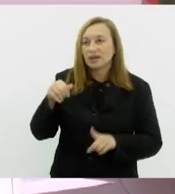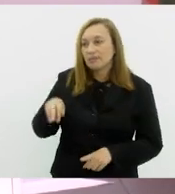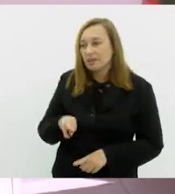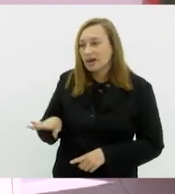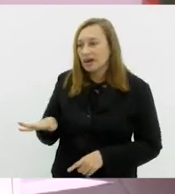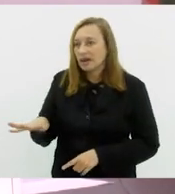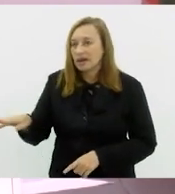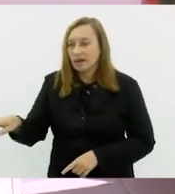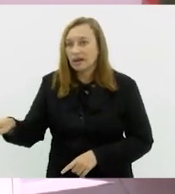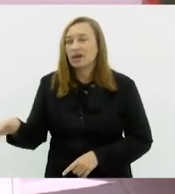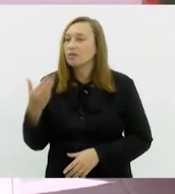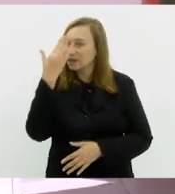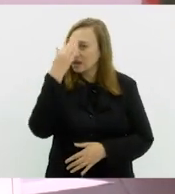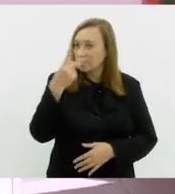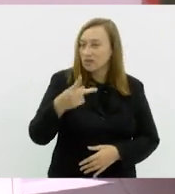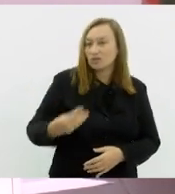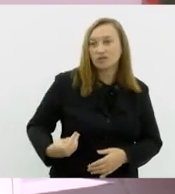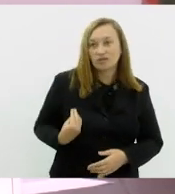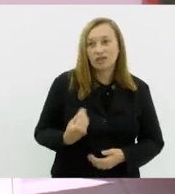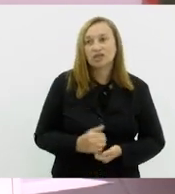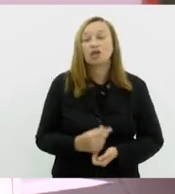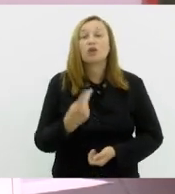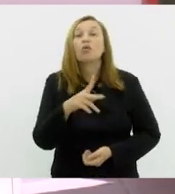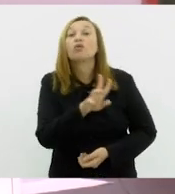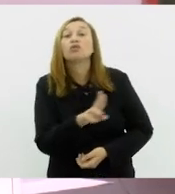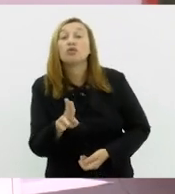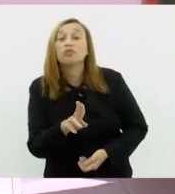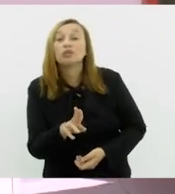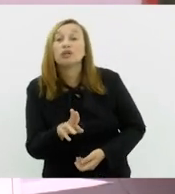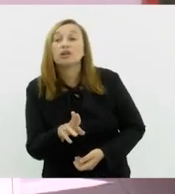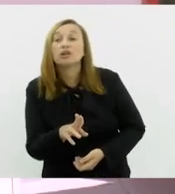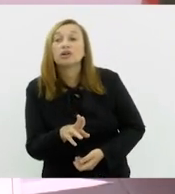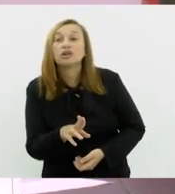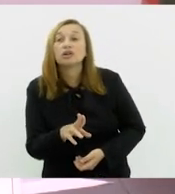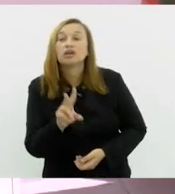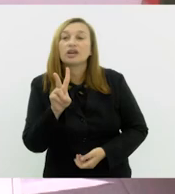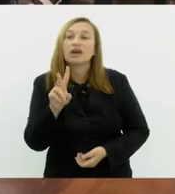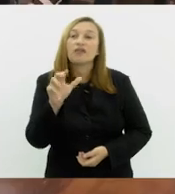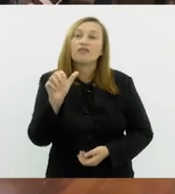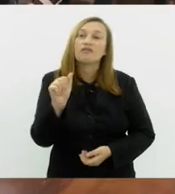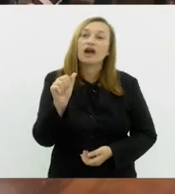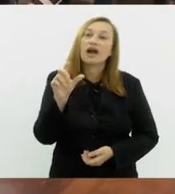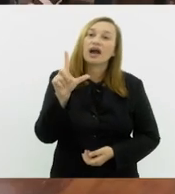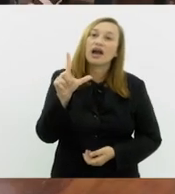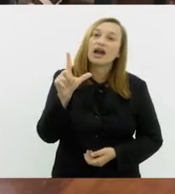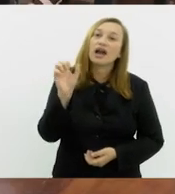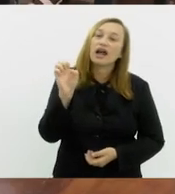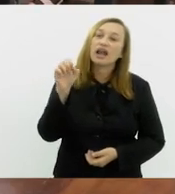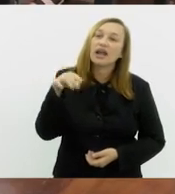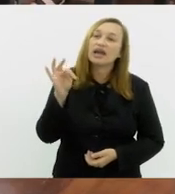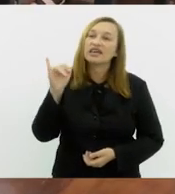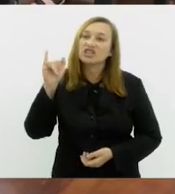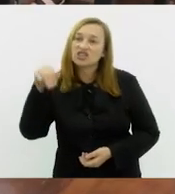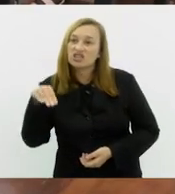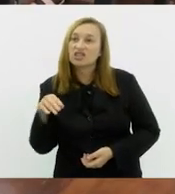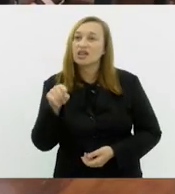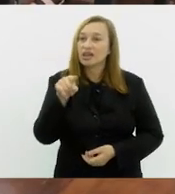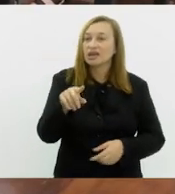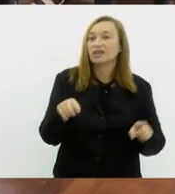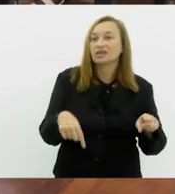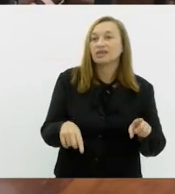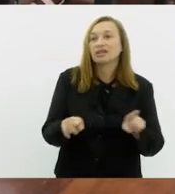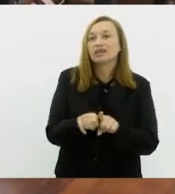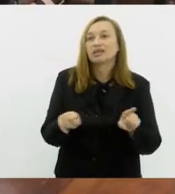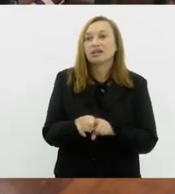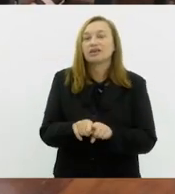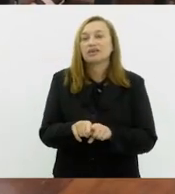Obrigada pela presença, trouxe também seu pupilo. Qual o nome dele? Valentim. Está presente aqui também, que participou da